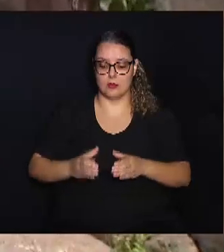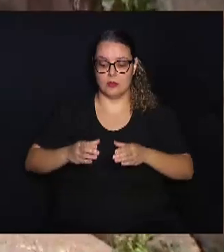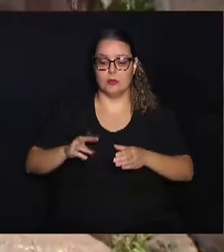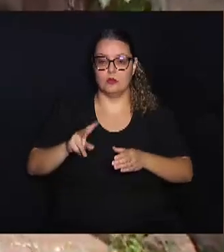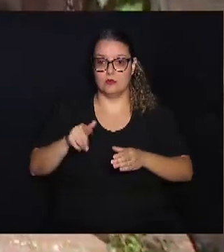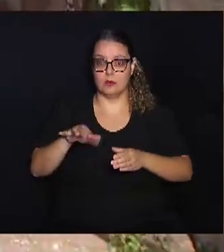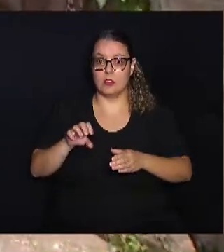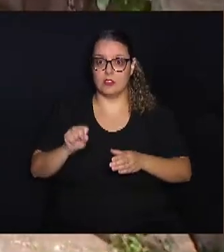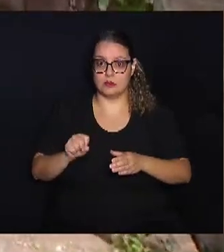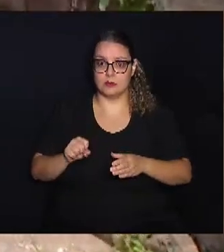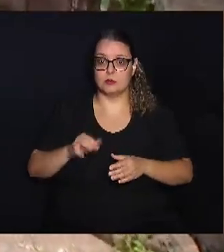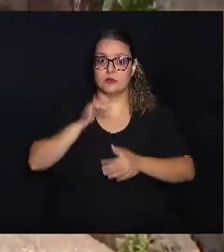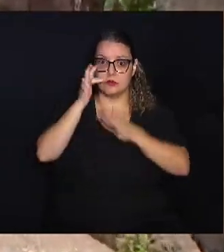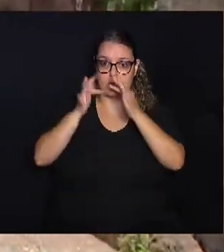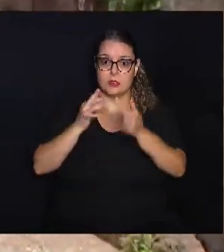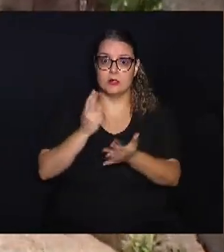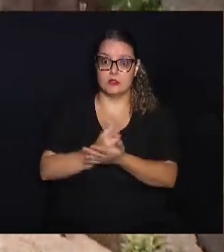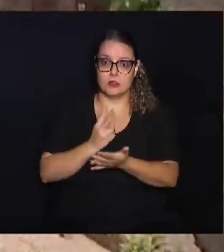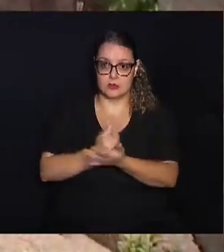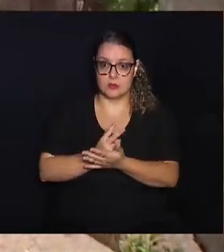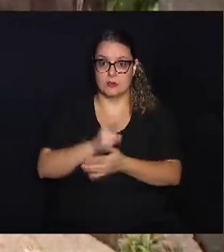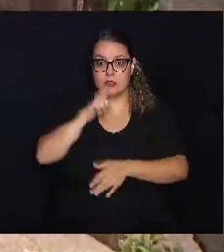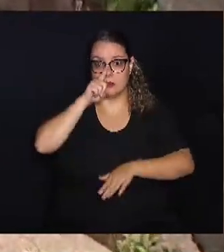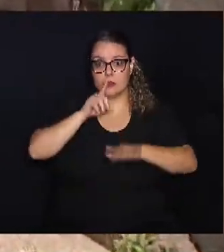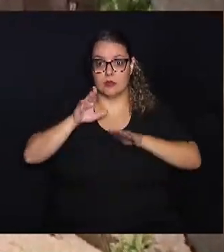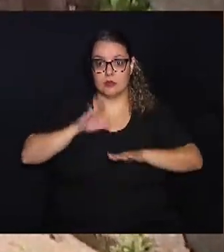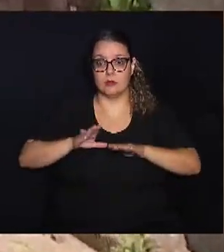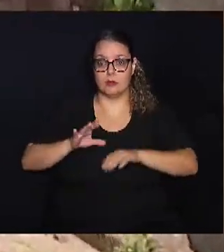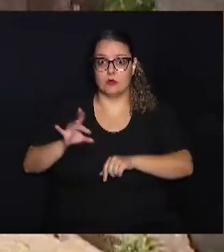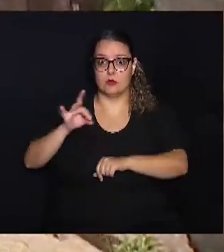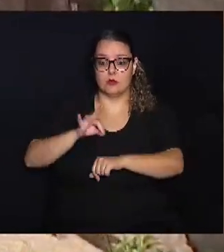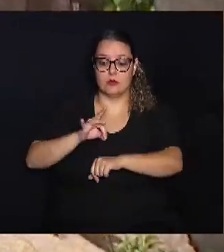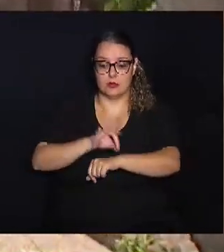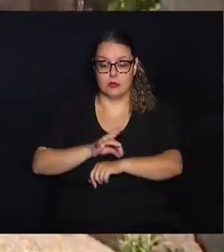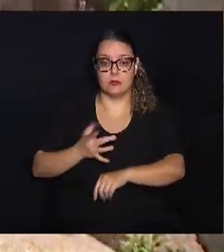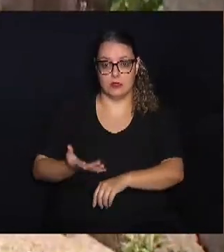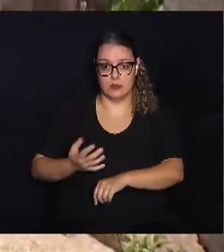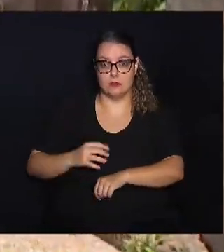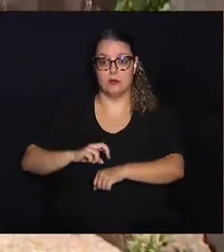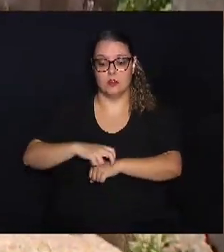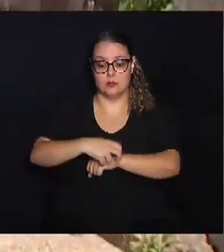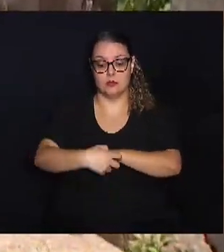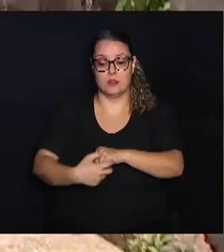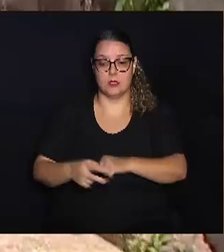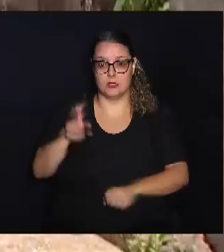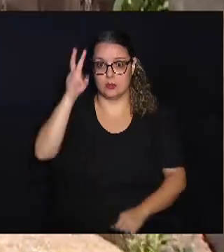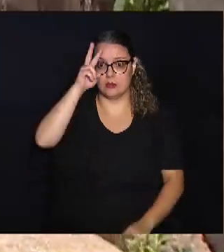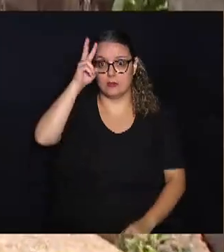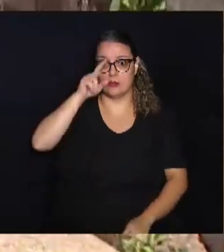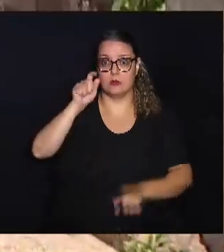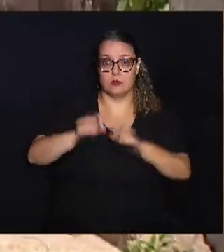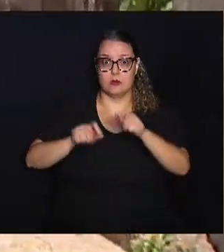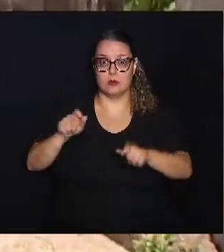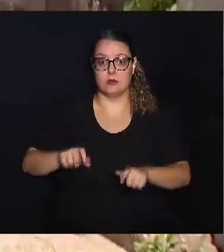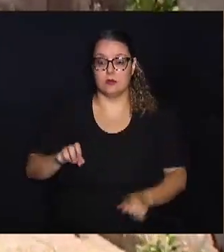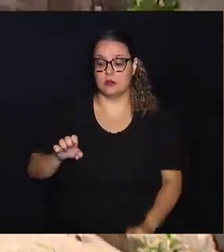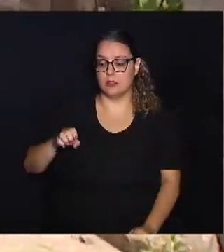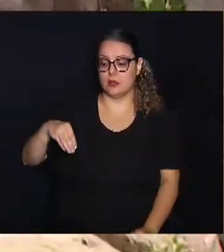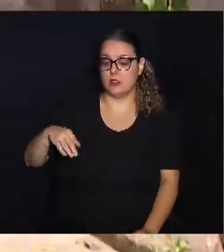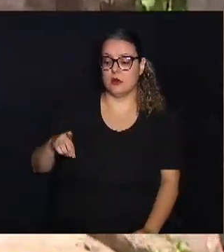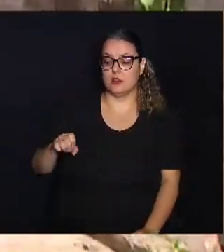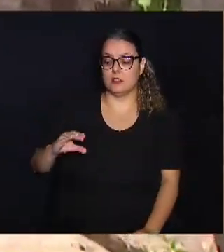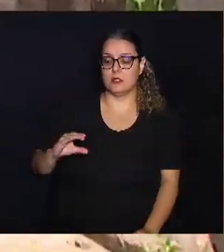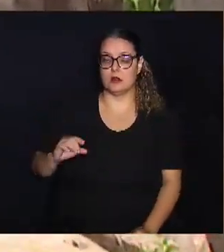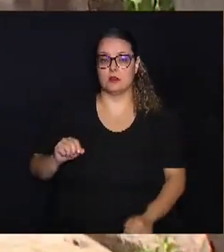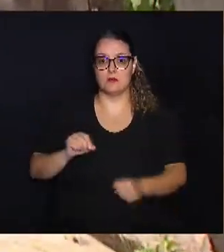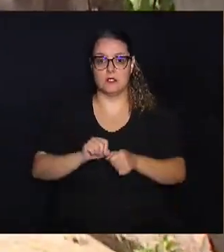Os vasos de flores sempre, né? Cuidado muito com o Aedes aegypti. E lembrando que o pessoal da INDEC estará fazendo